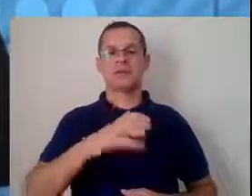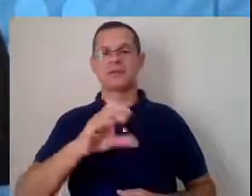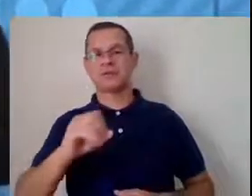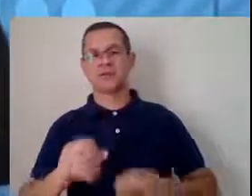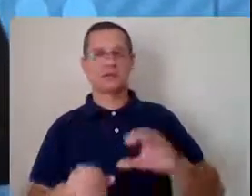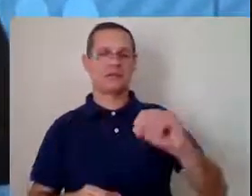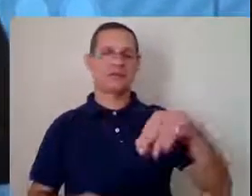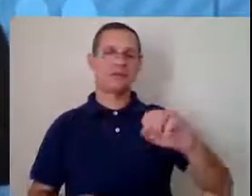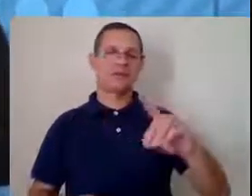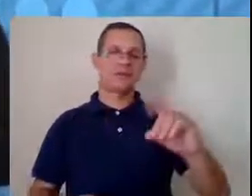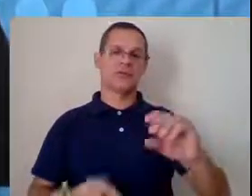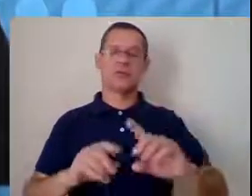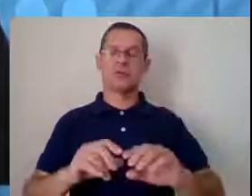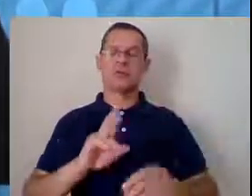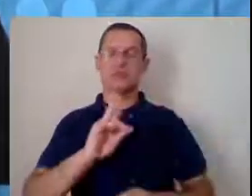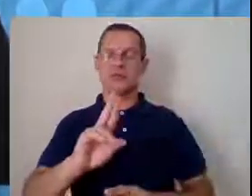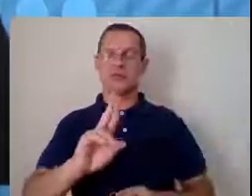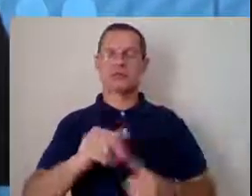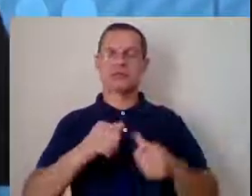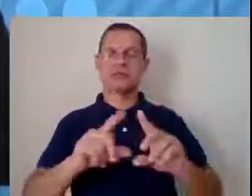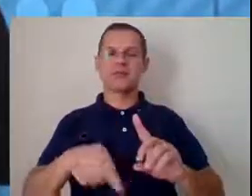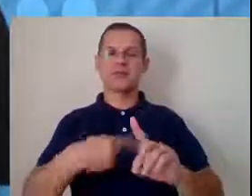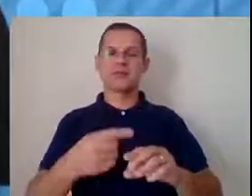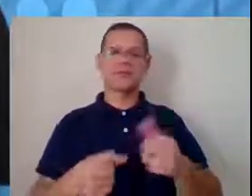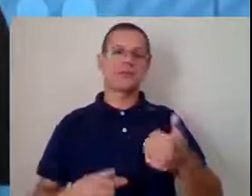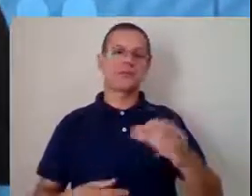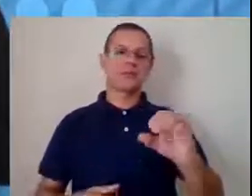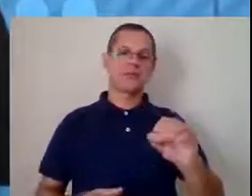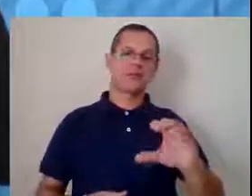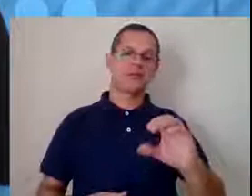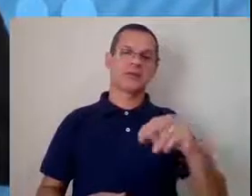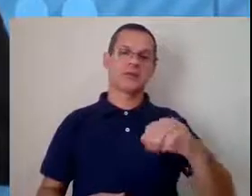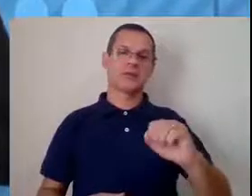Vamos resolver esse, depois resolvemos o dos 60 comandos.